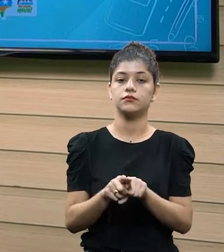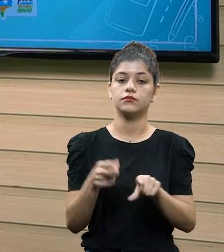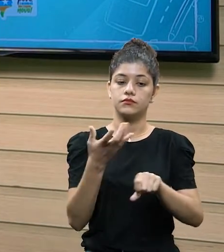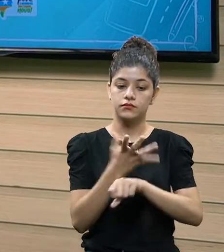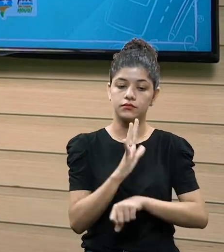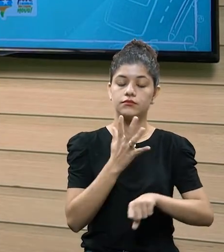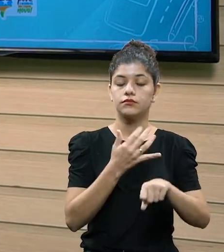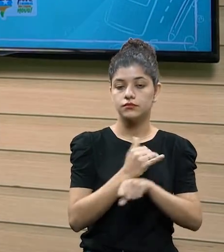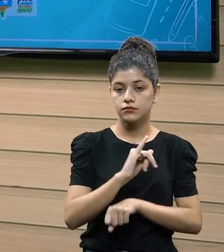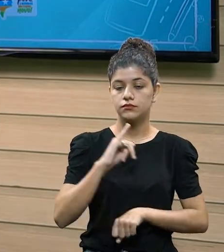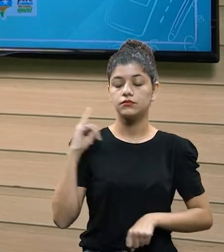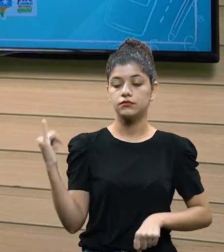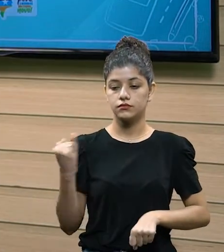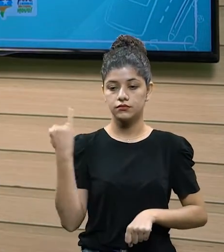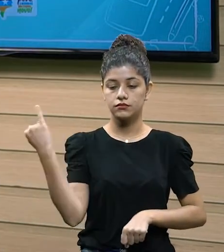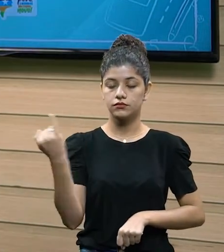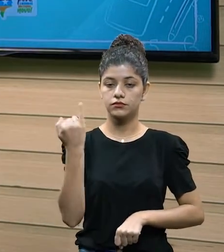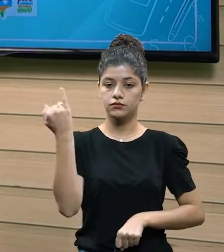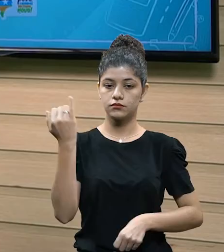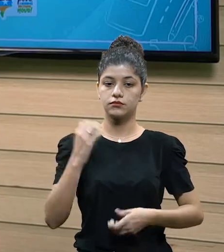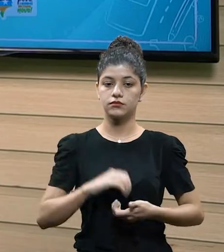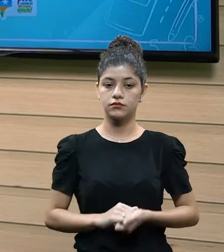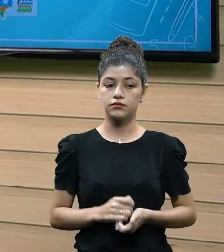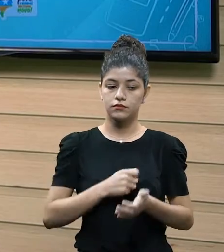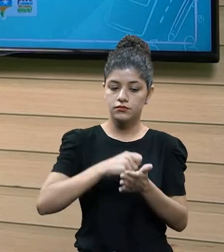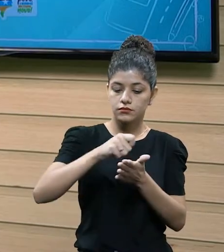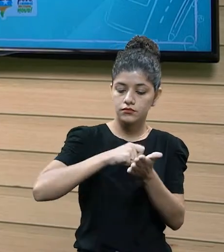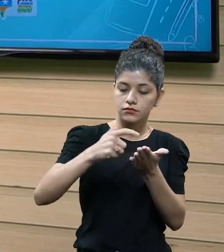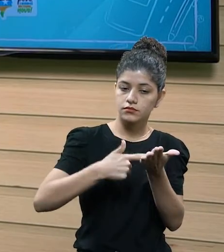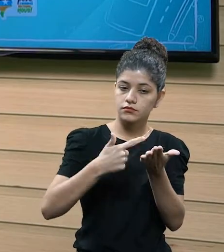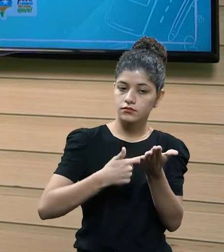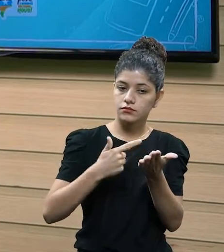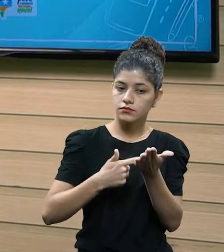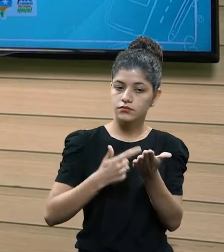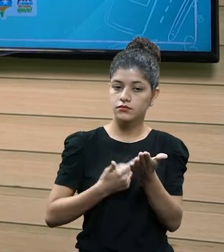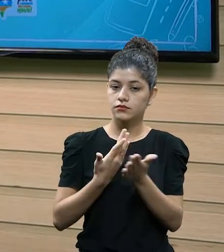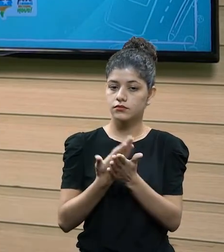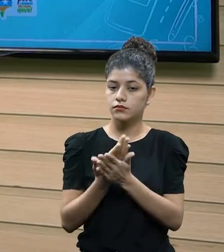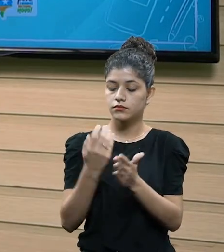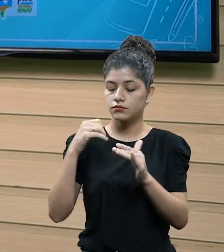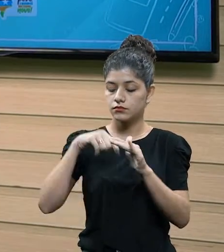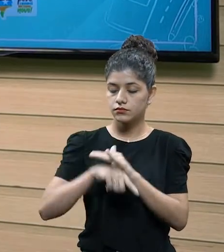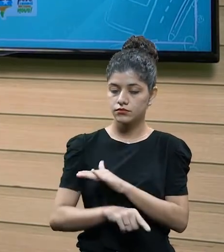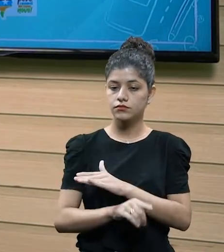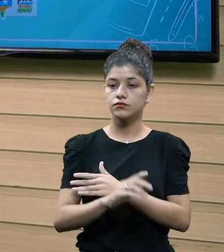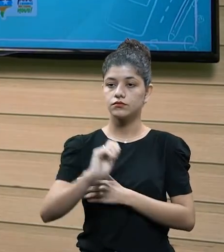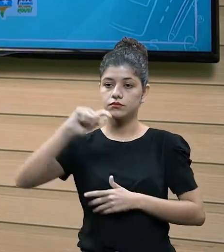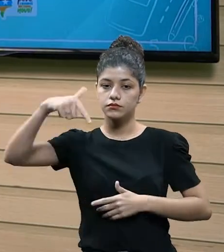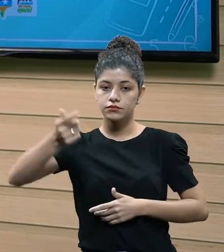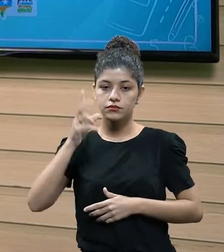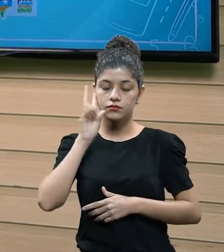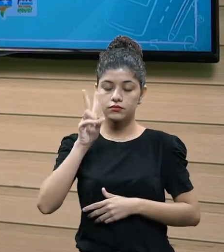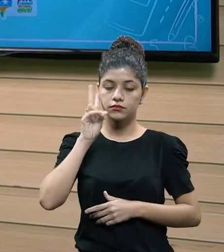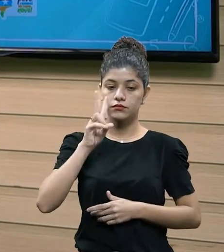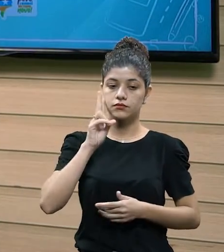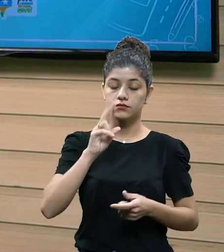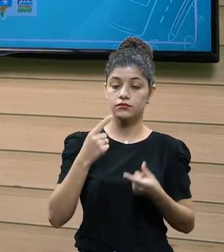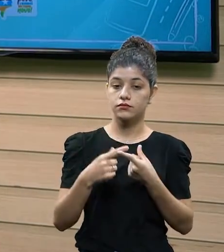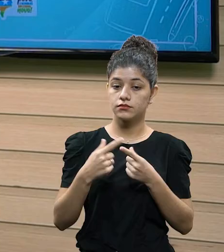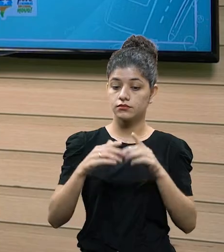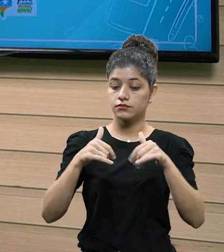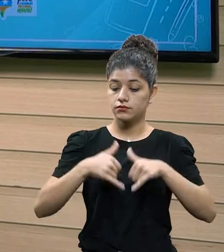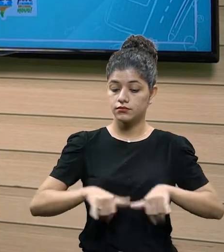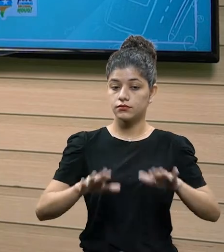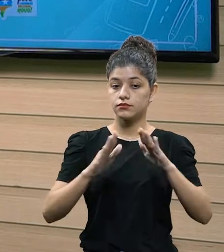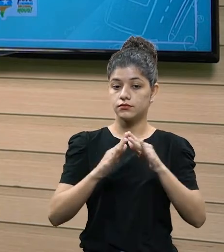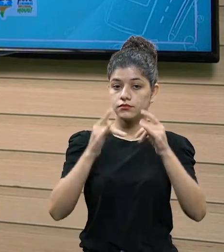não conseguir processar a teoria na prática, não vai adiantar nada. Então pegar um caderninho, anotar, estudar de vez em quando para poder relembrar e sempre